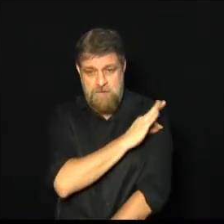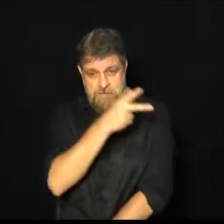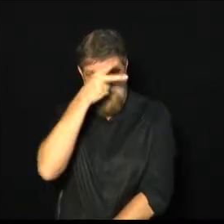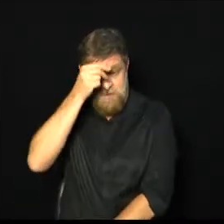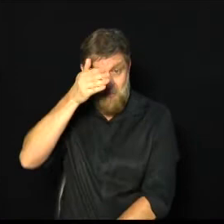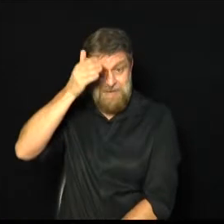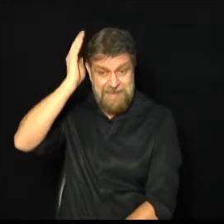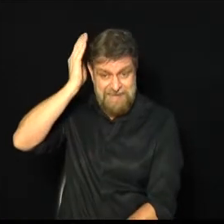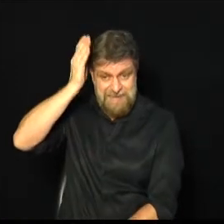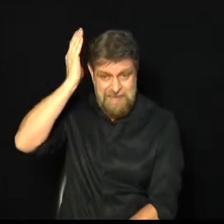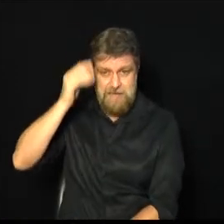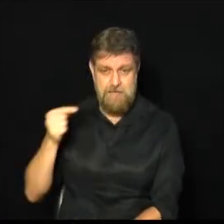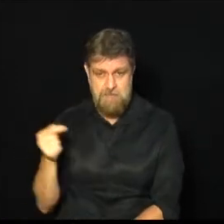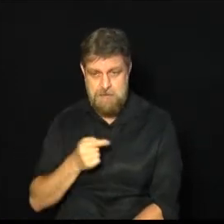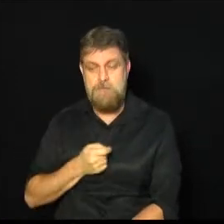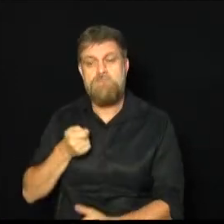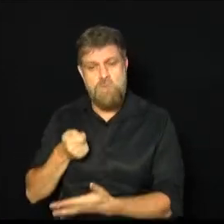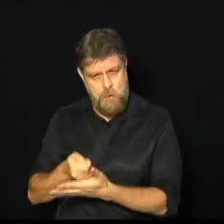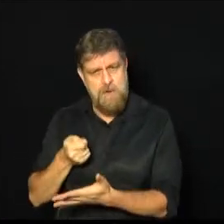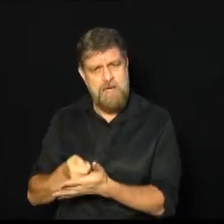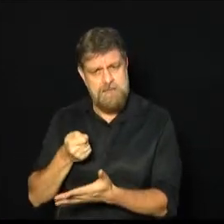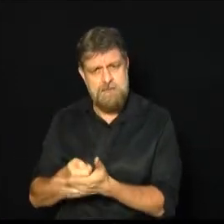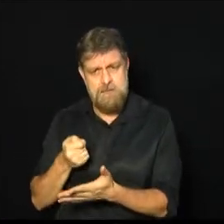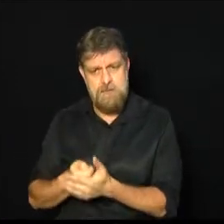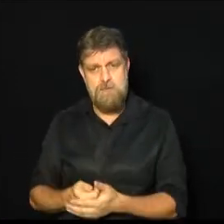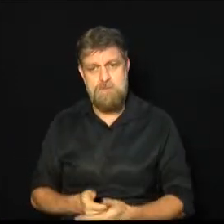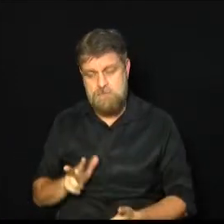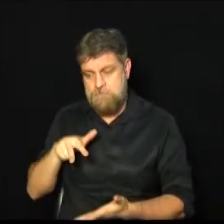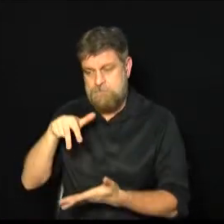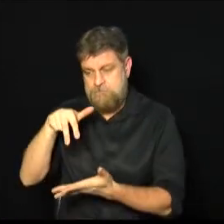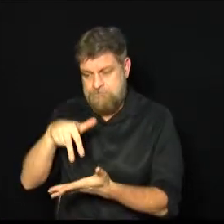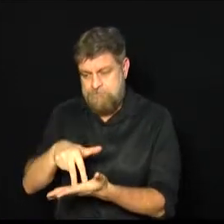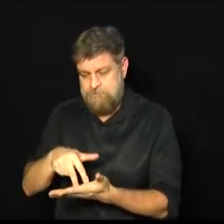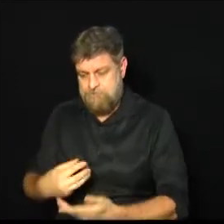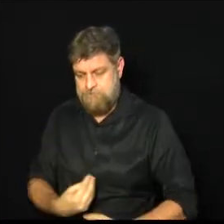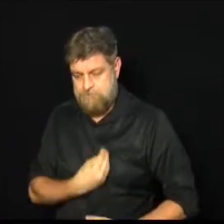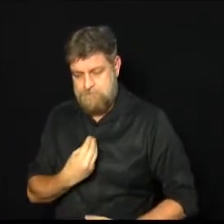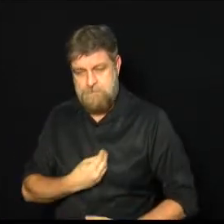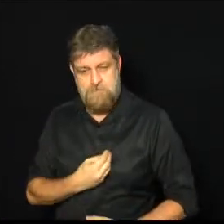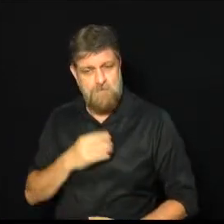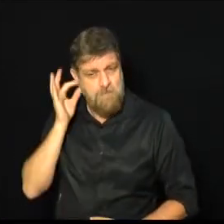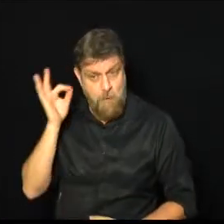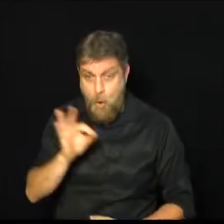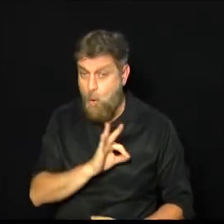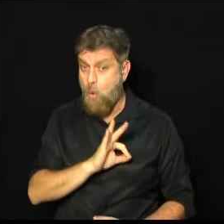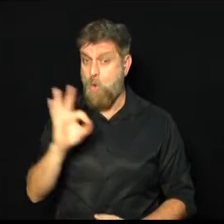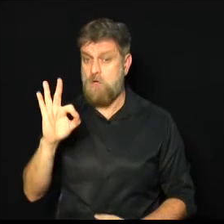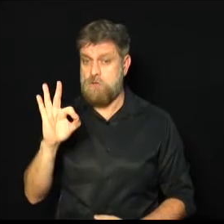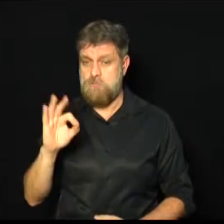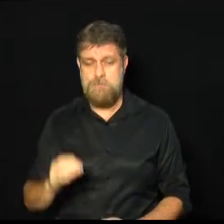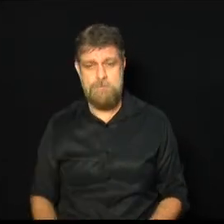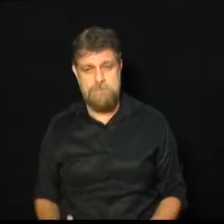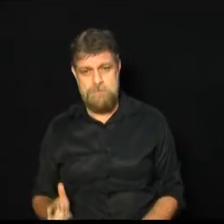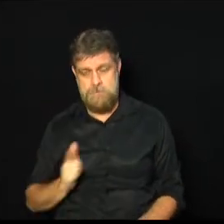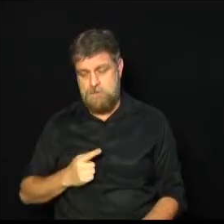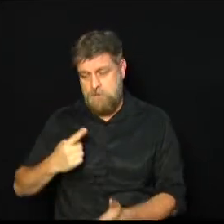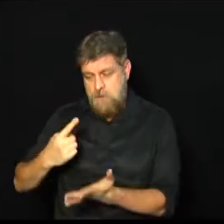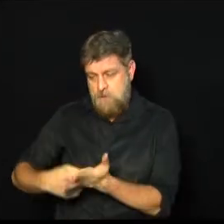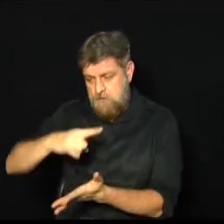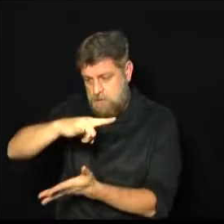Saad, ele fez questão de estar envolvido nisso, e foi ótimo que ele estivesse. Então, nesse acordo,